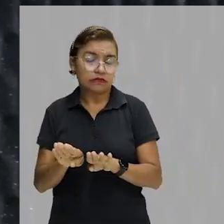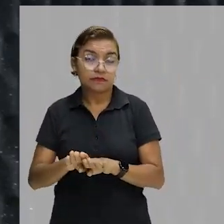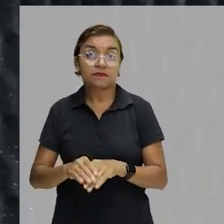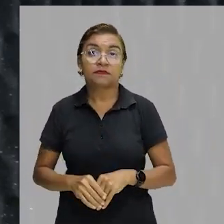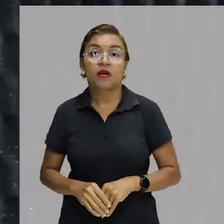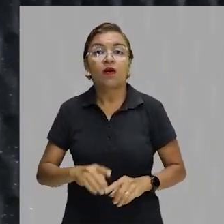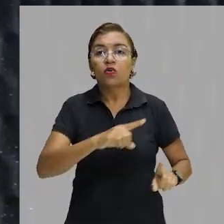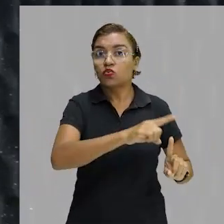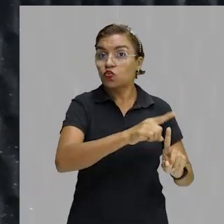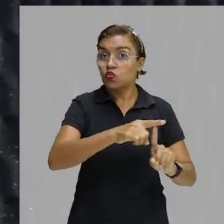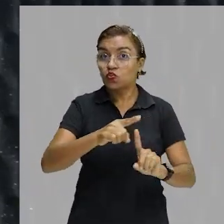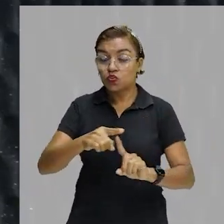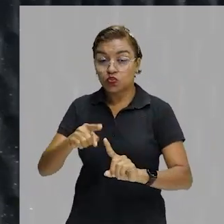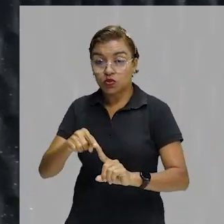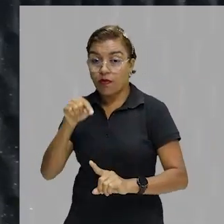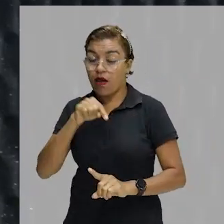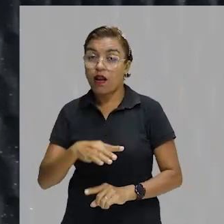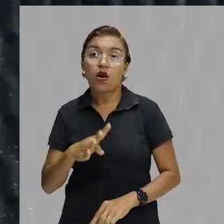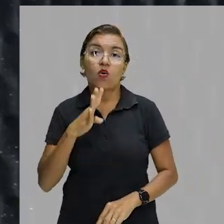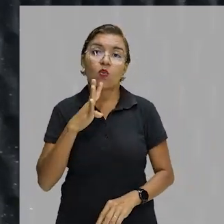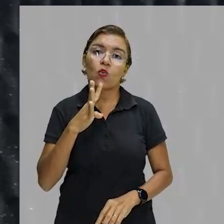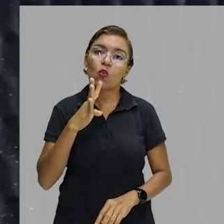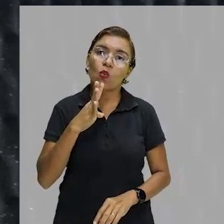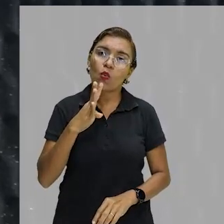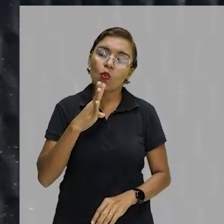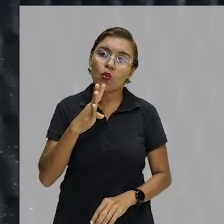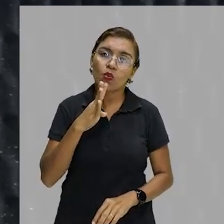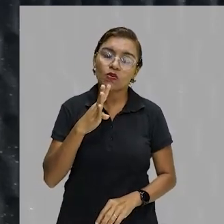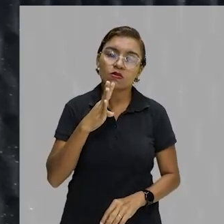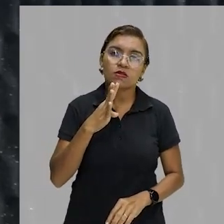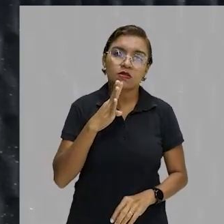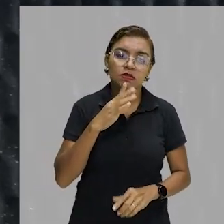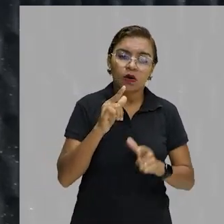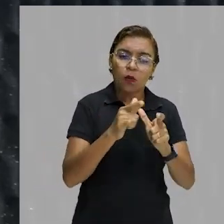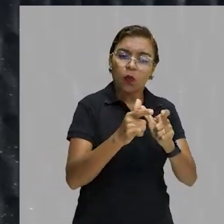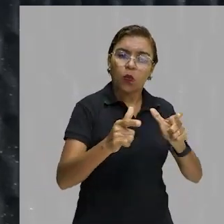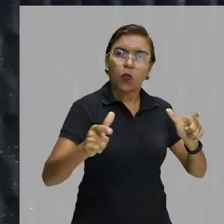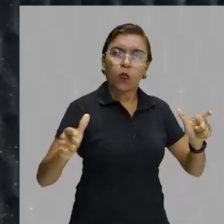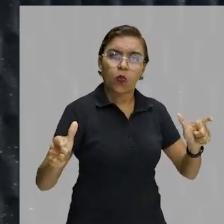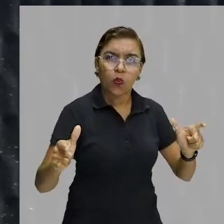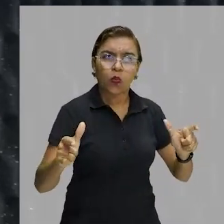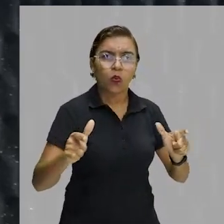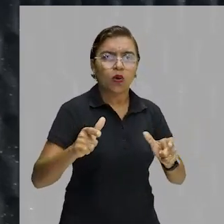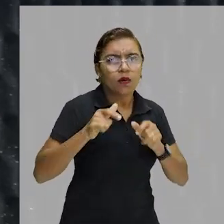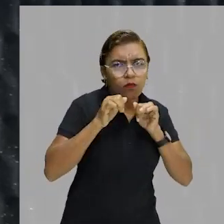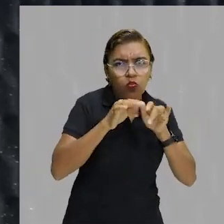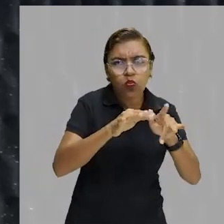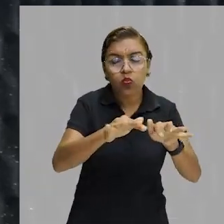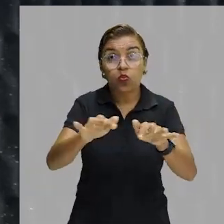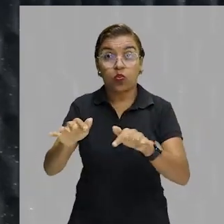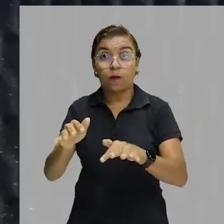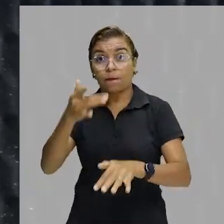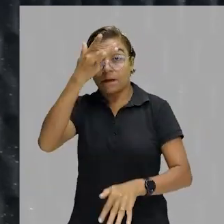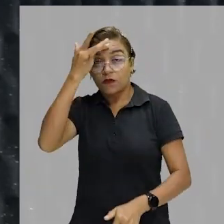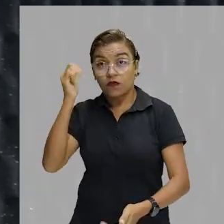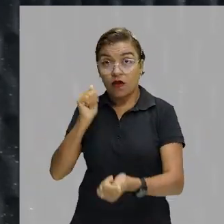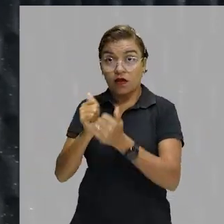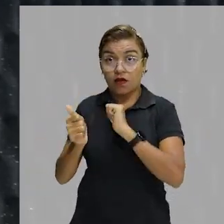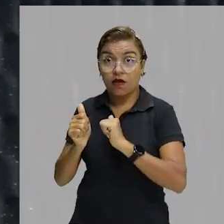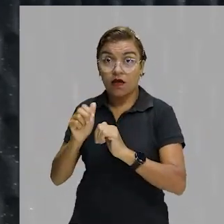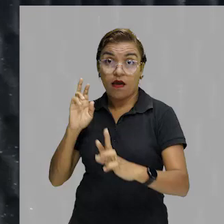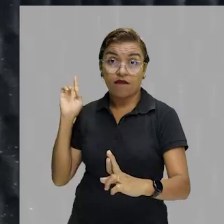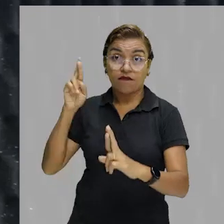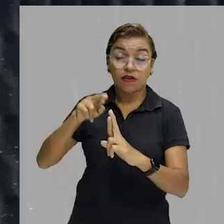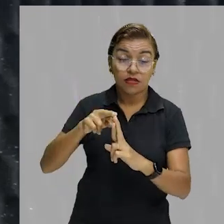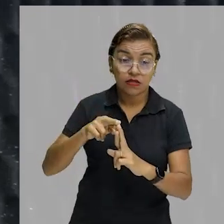Uma modalidade para que ela seja conhecida, para que ela consiga se expandir, tem que ter o quê? Alguns atletas de referência. E nós já tivemos aqui,